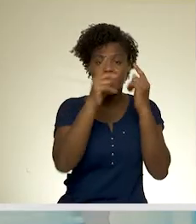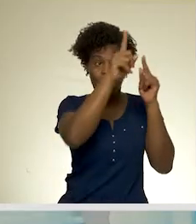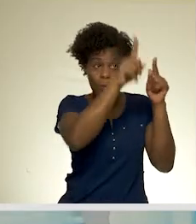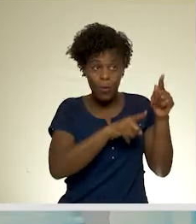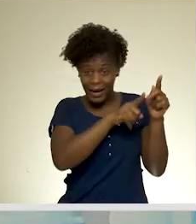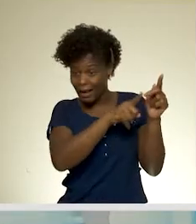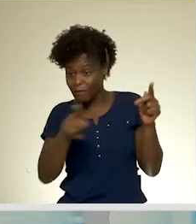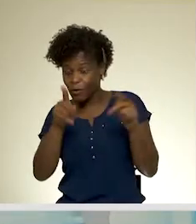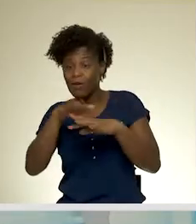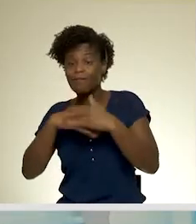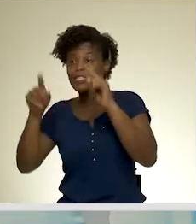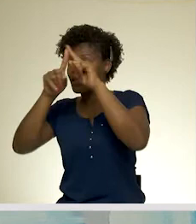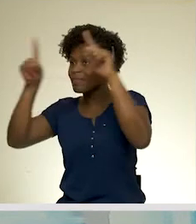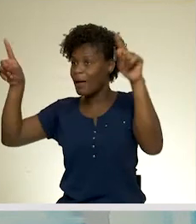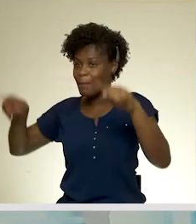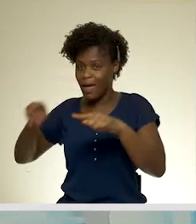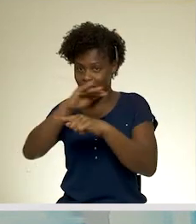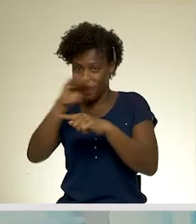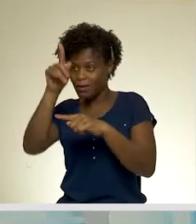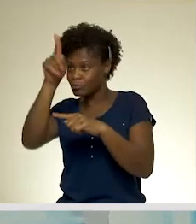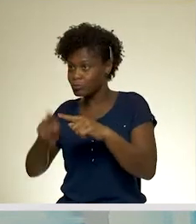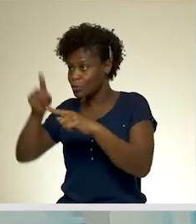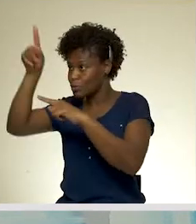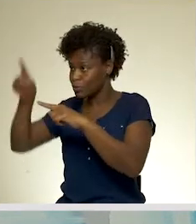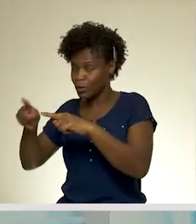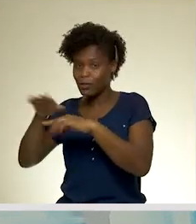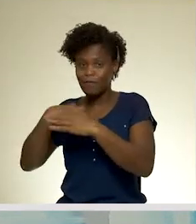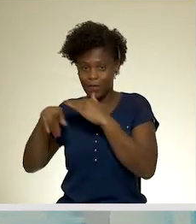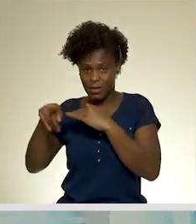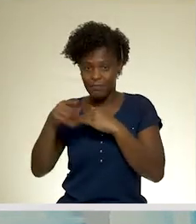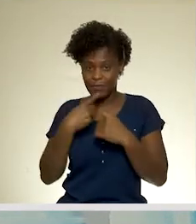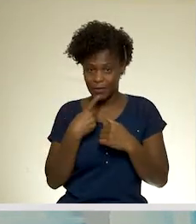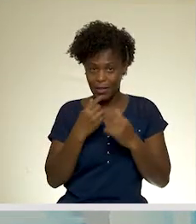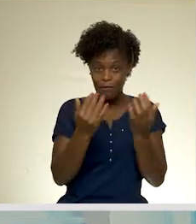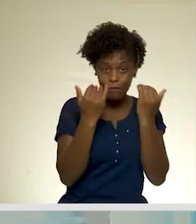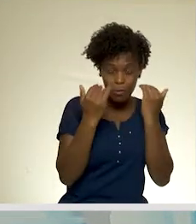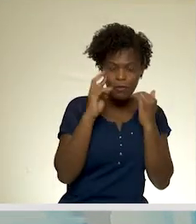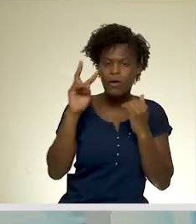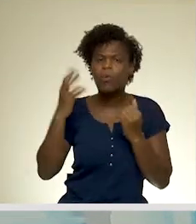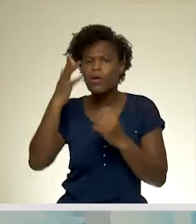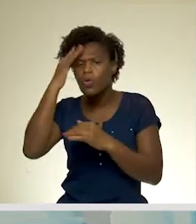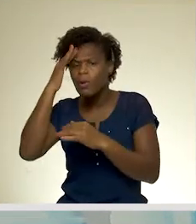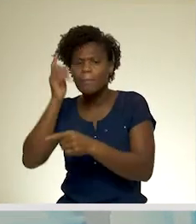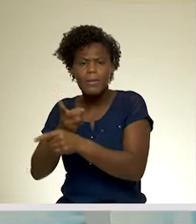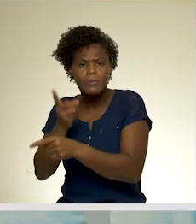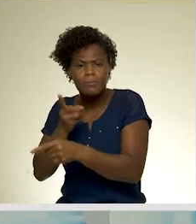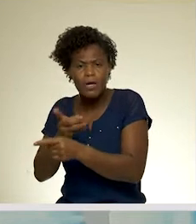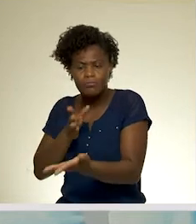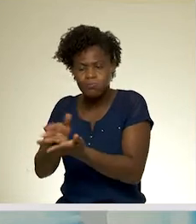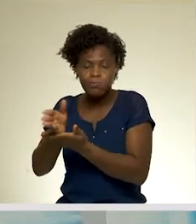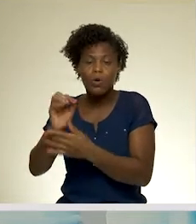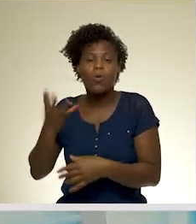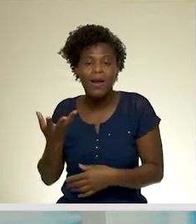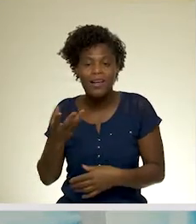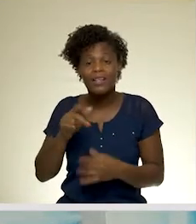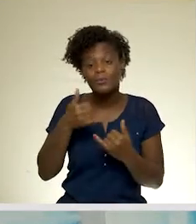vamos construir a tabela. Com as informações do gráfico, vamos indicar a constante da proporcionalidade. E também